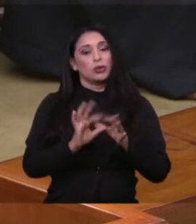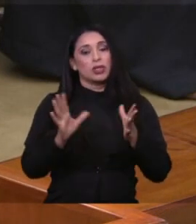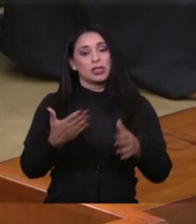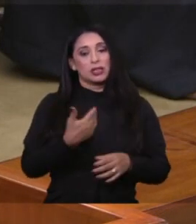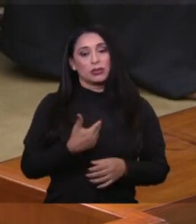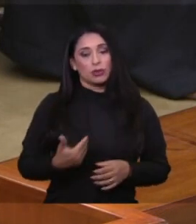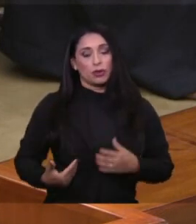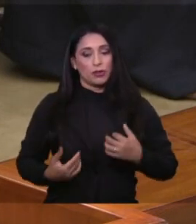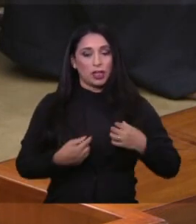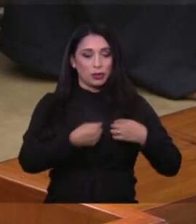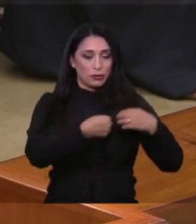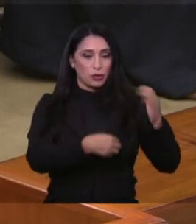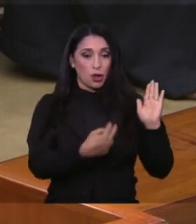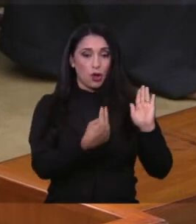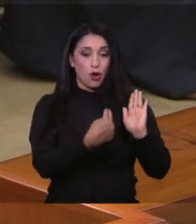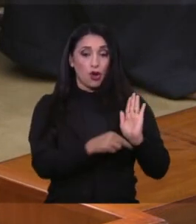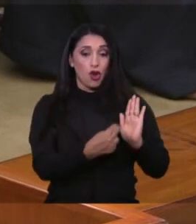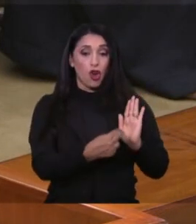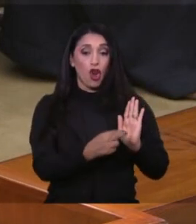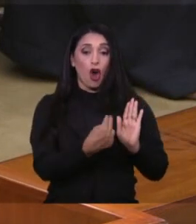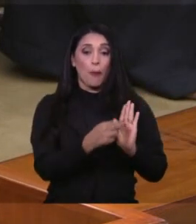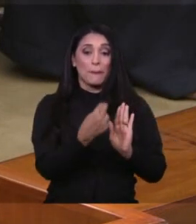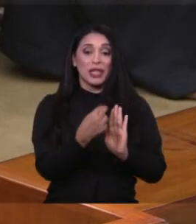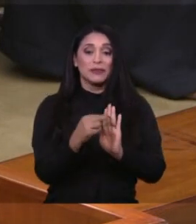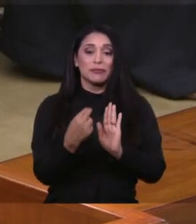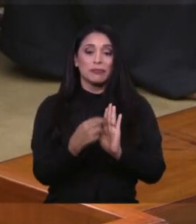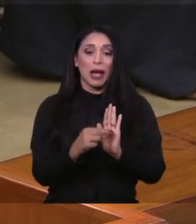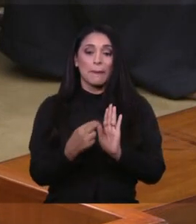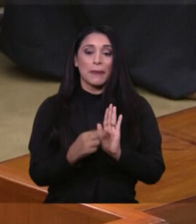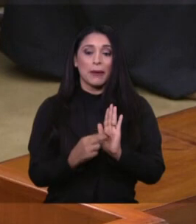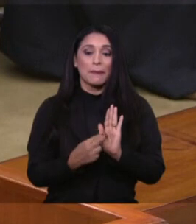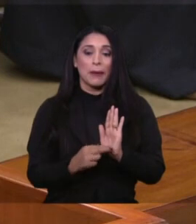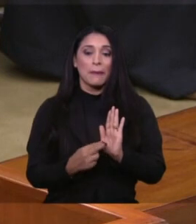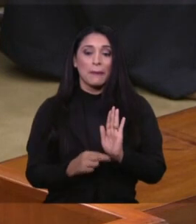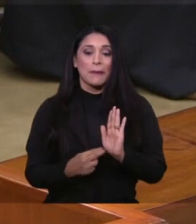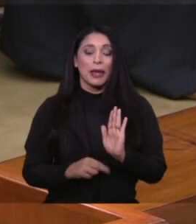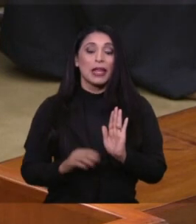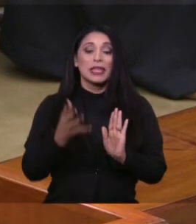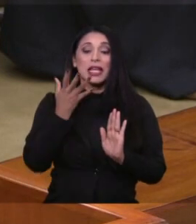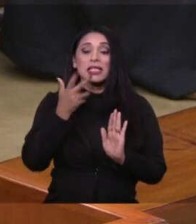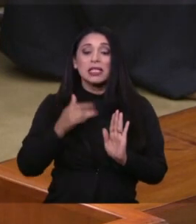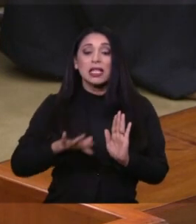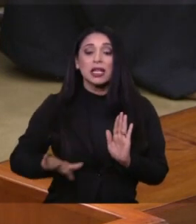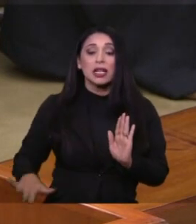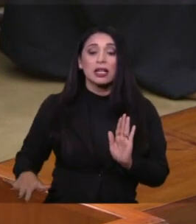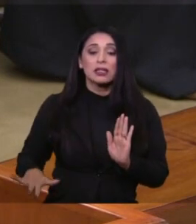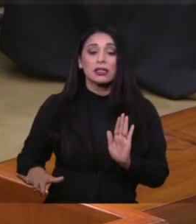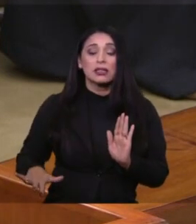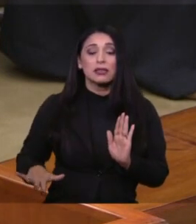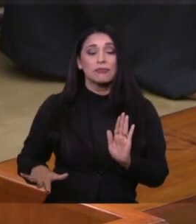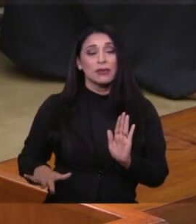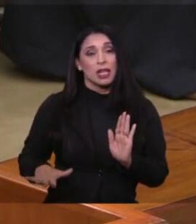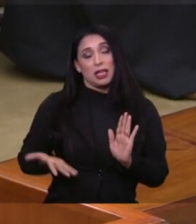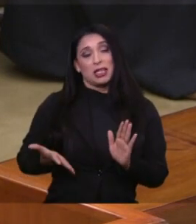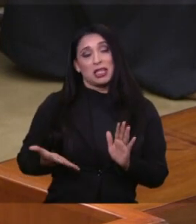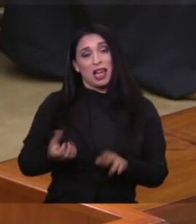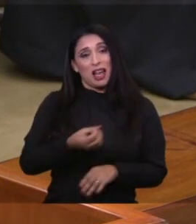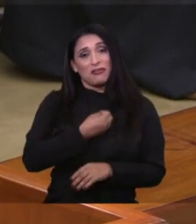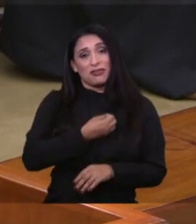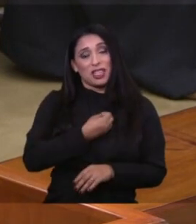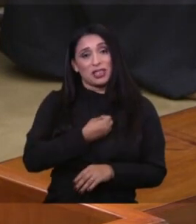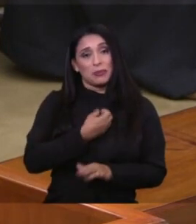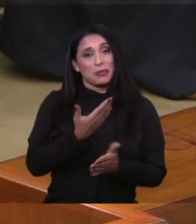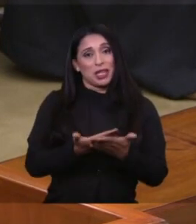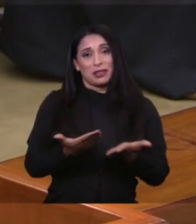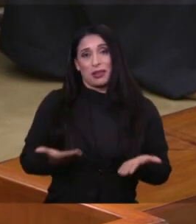Cada tira dessas, excelências, mostra representa o nome de uma criança que teve o seu sonho de viver